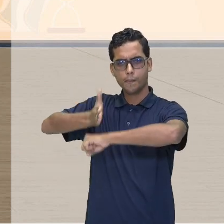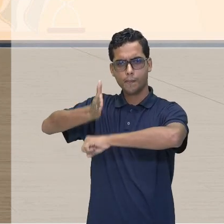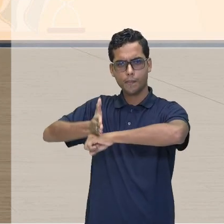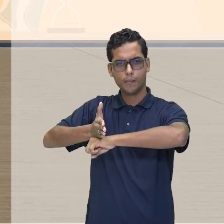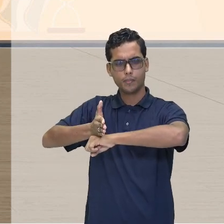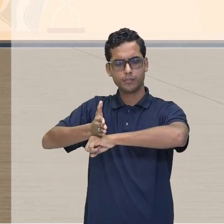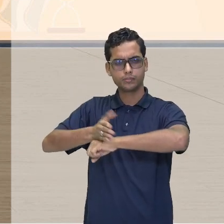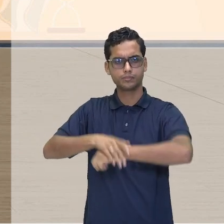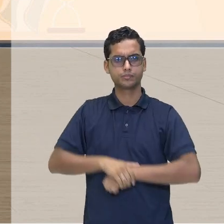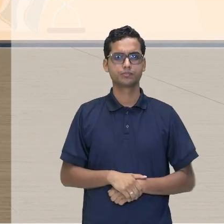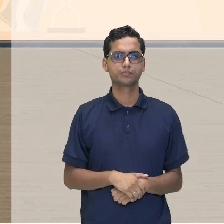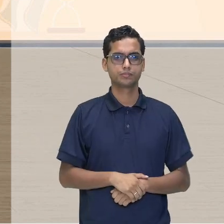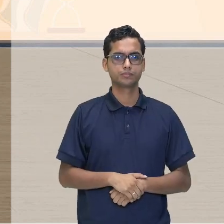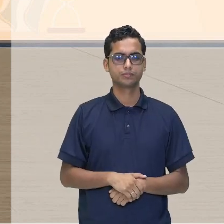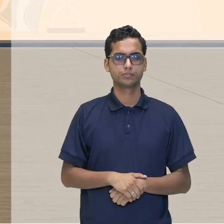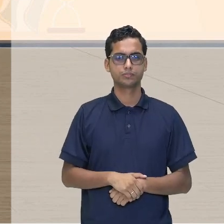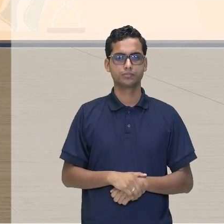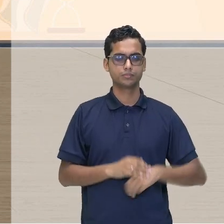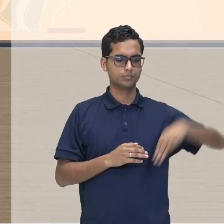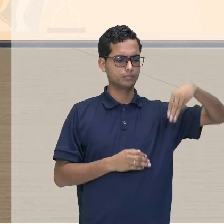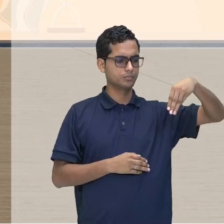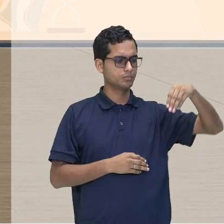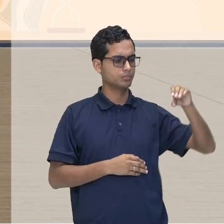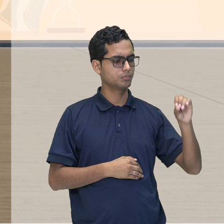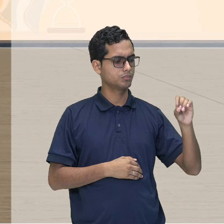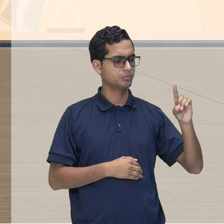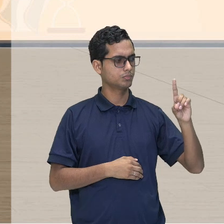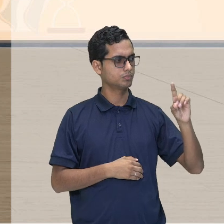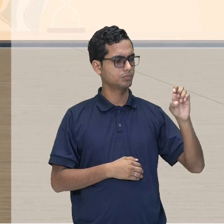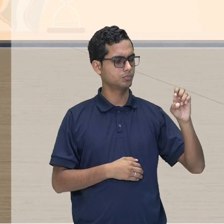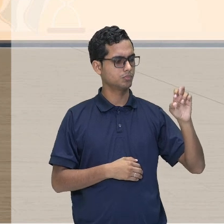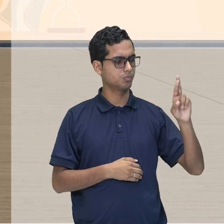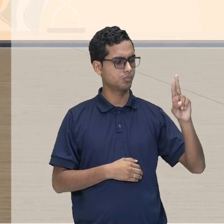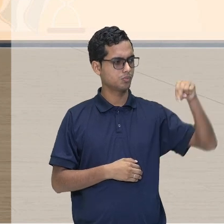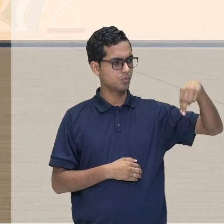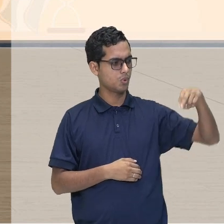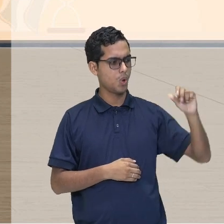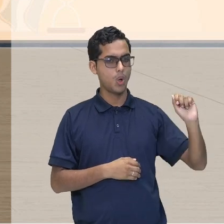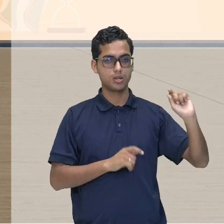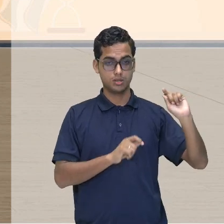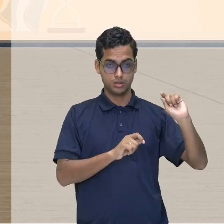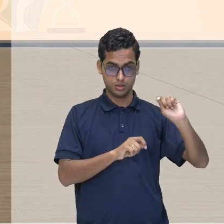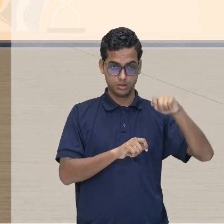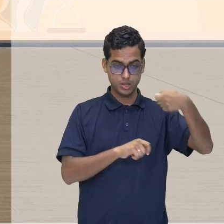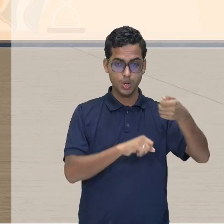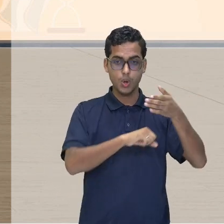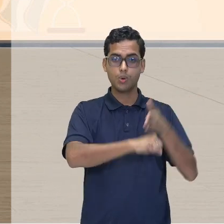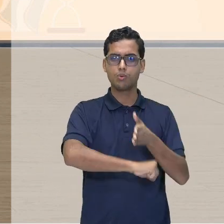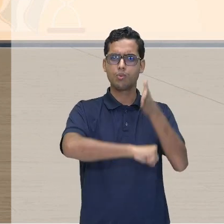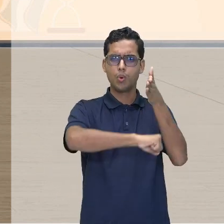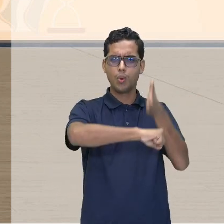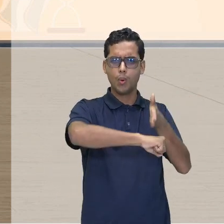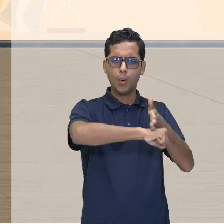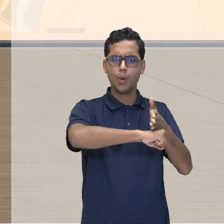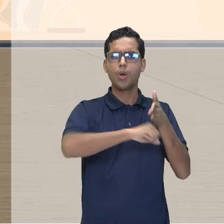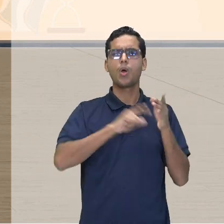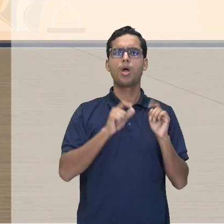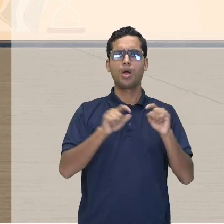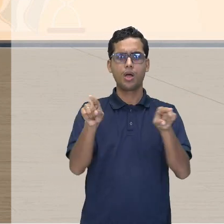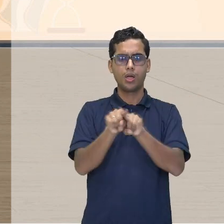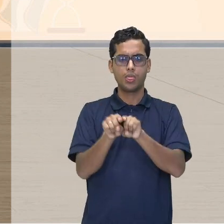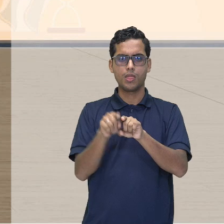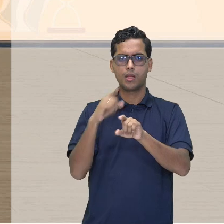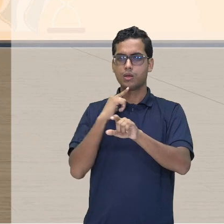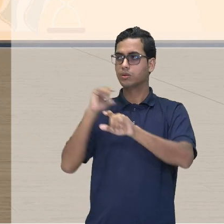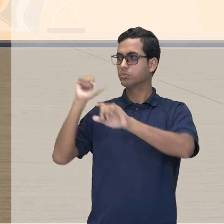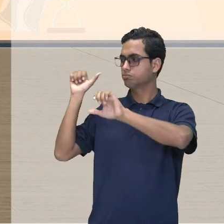eu falo moderna, nós estamos falando no sentido de uma sociedade que passou por diversas transformações, tá? Nas